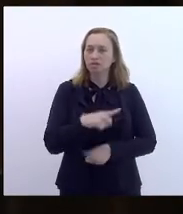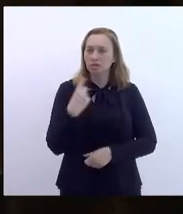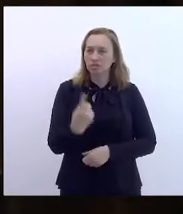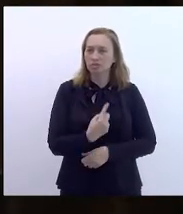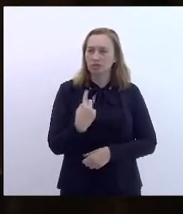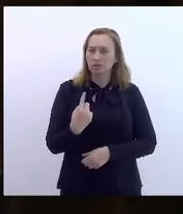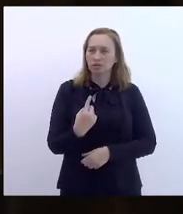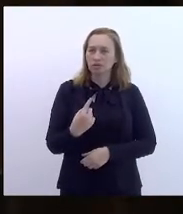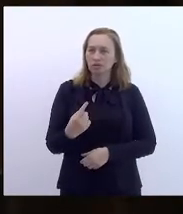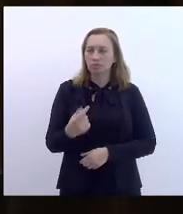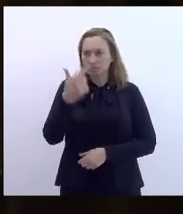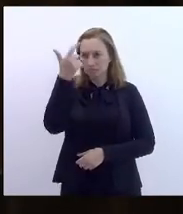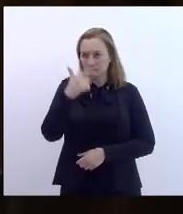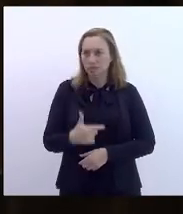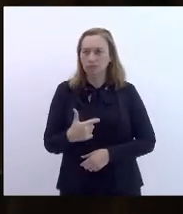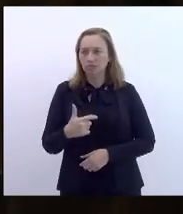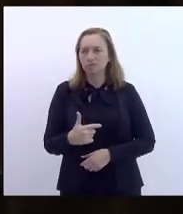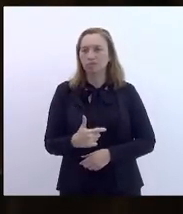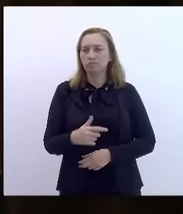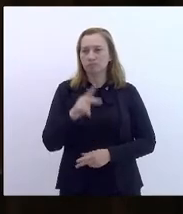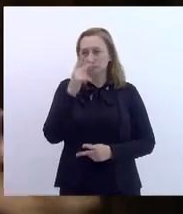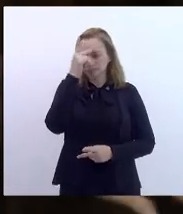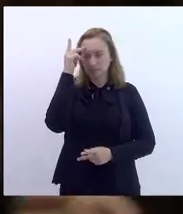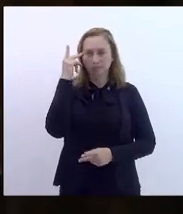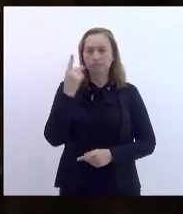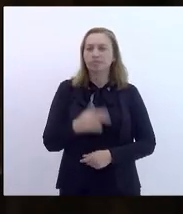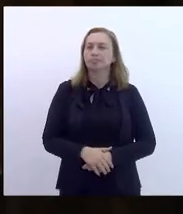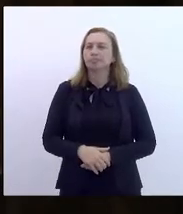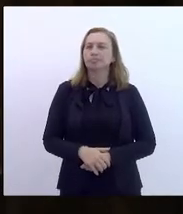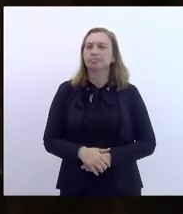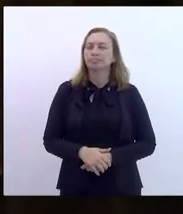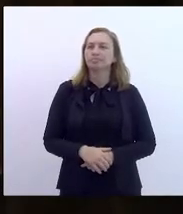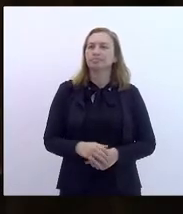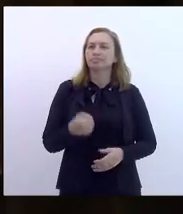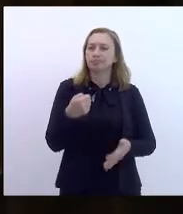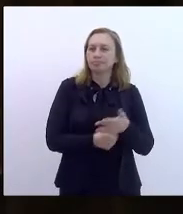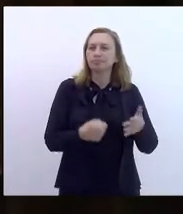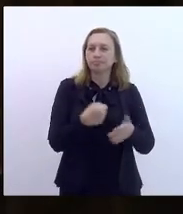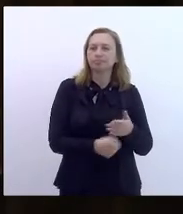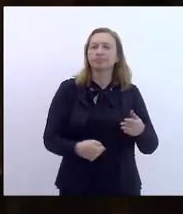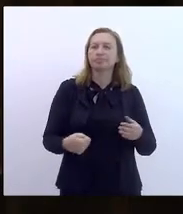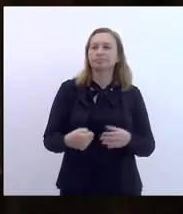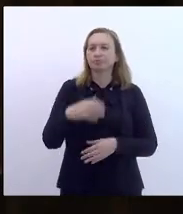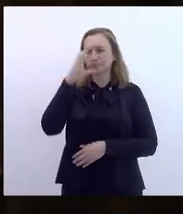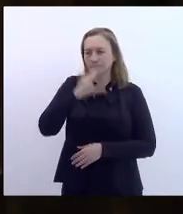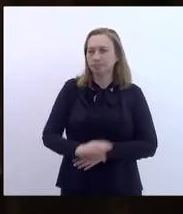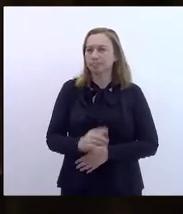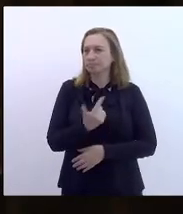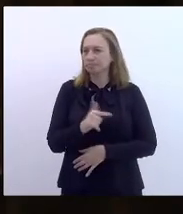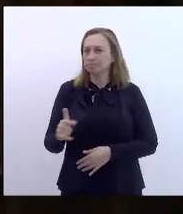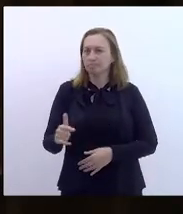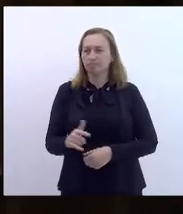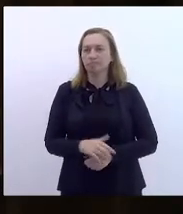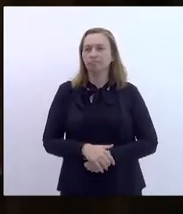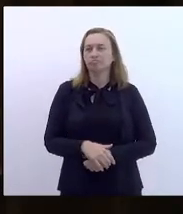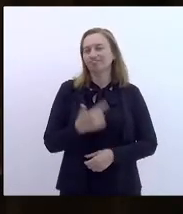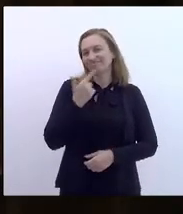por que atrás vem gente da nossa marcha rumo à busca da Cidadania que nós ainda não temos